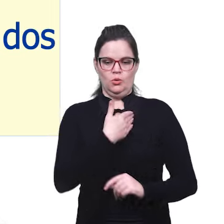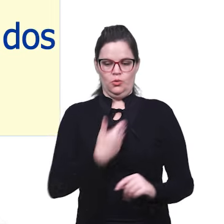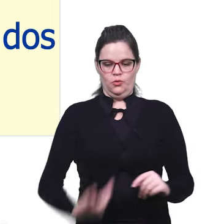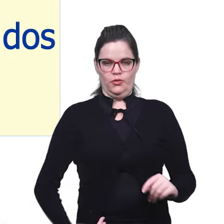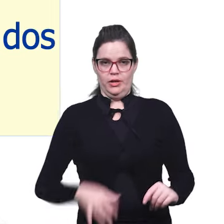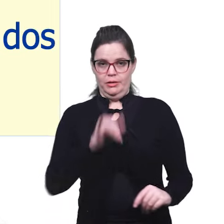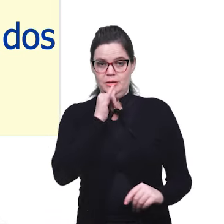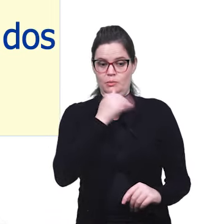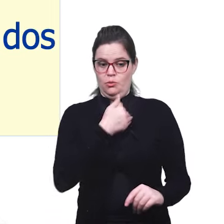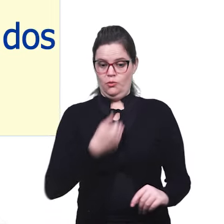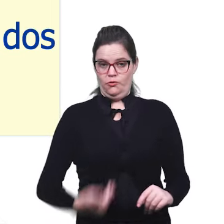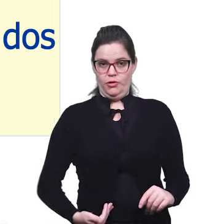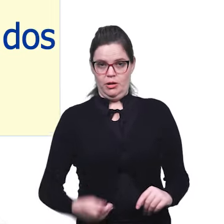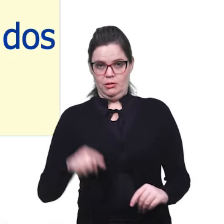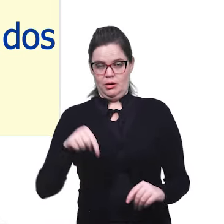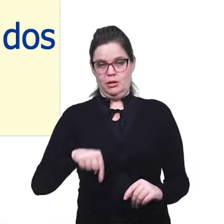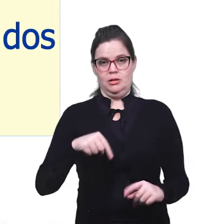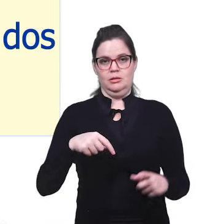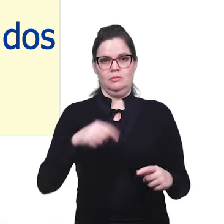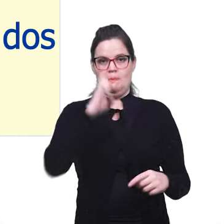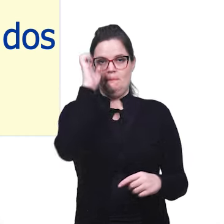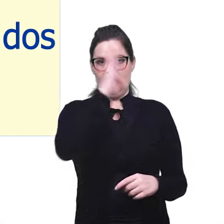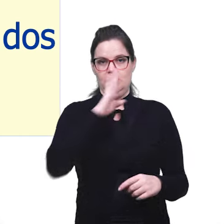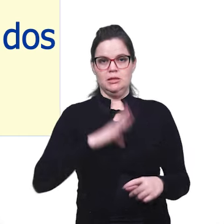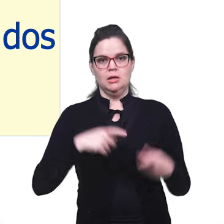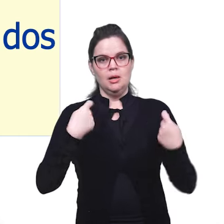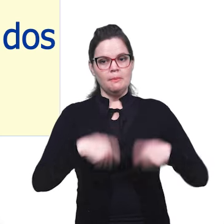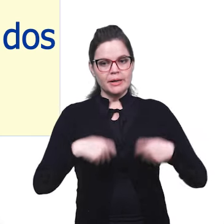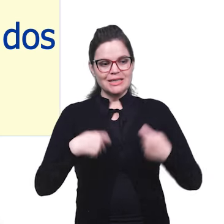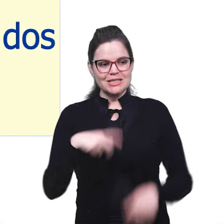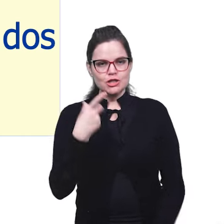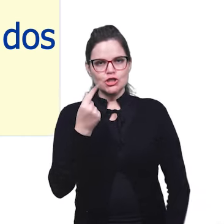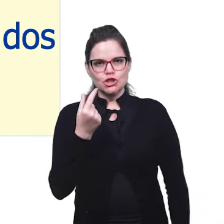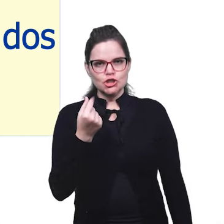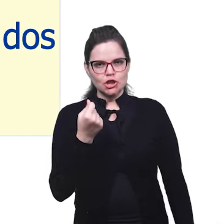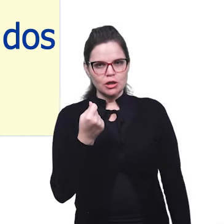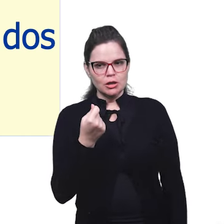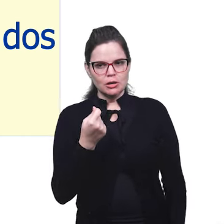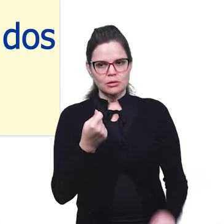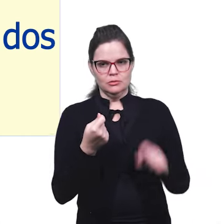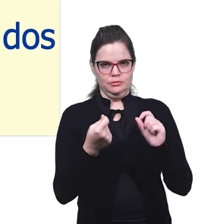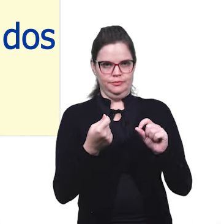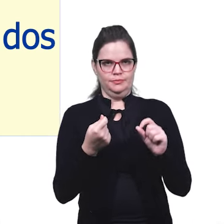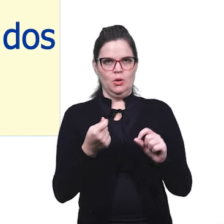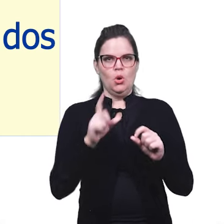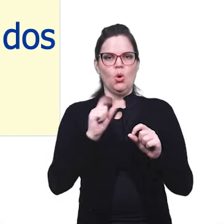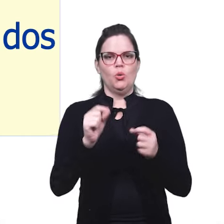é que funciona? O governo está precisando de dinheiro. O que ele arrecada